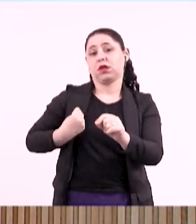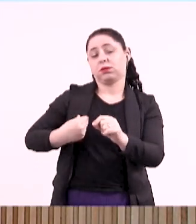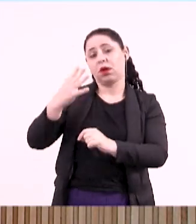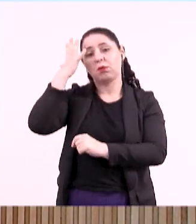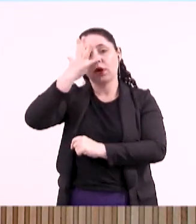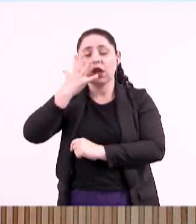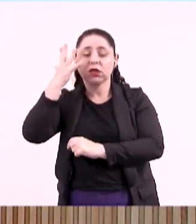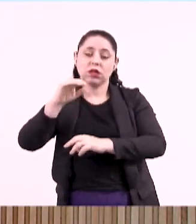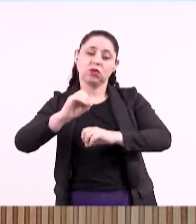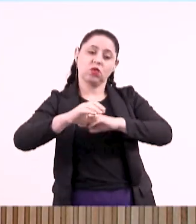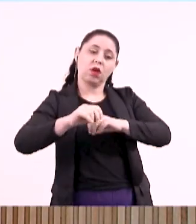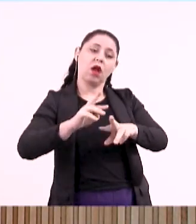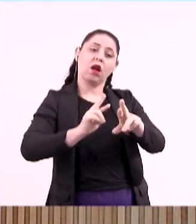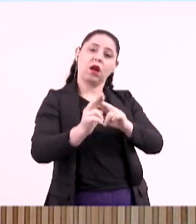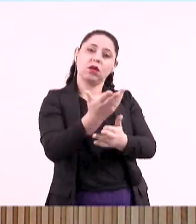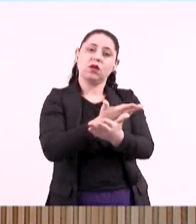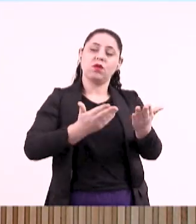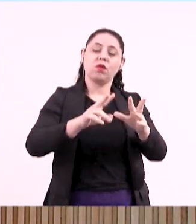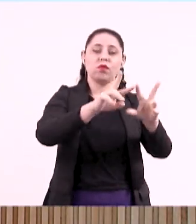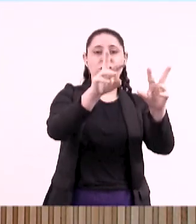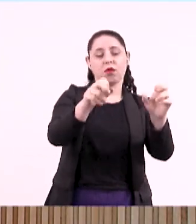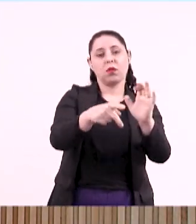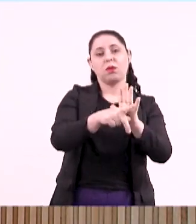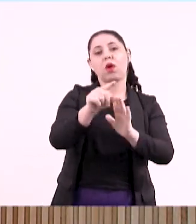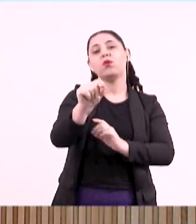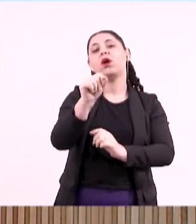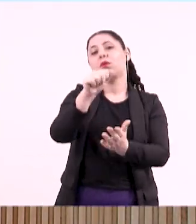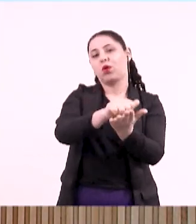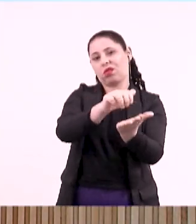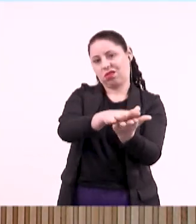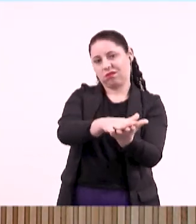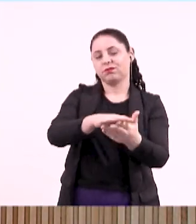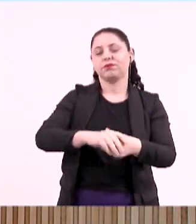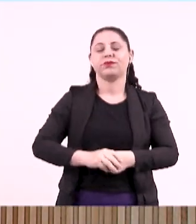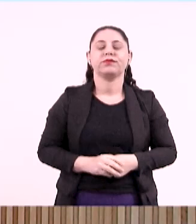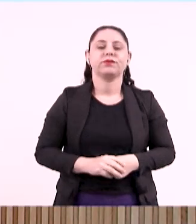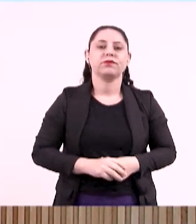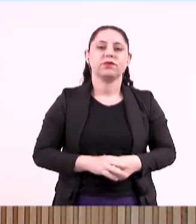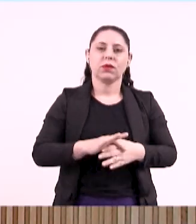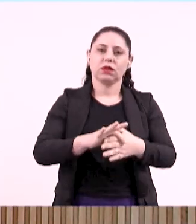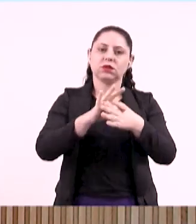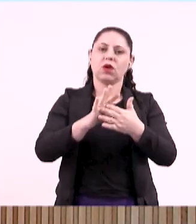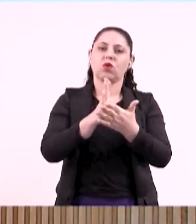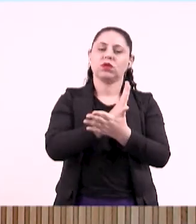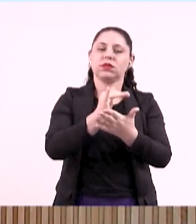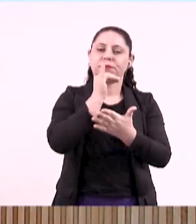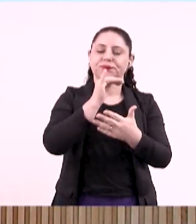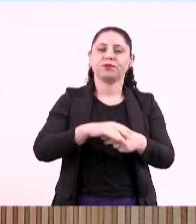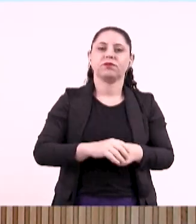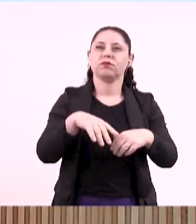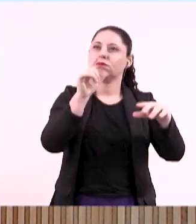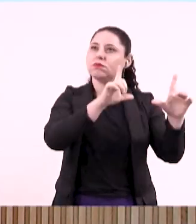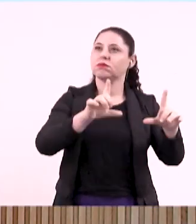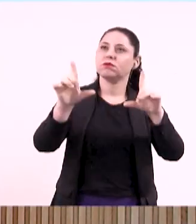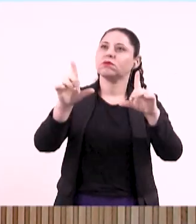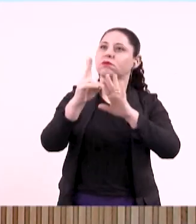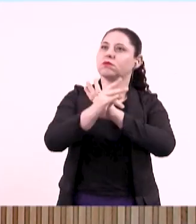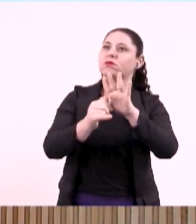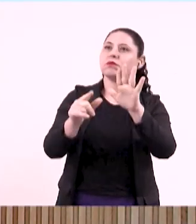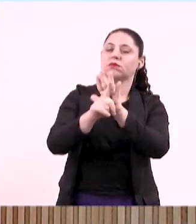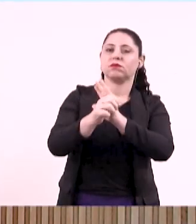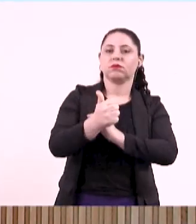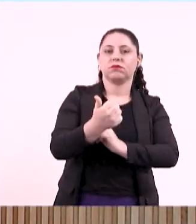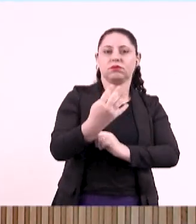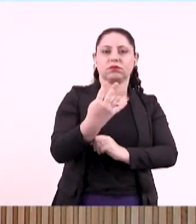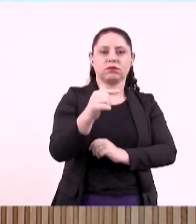palestra educativa relacionada ao tema pela qual ela foi multada. A gente até destacou aqui, numa segunda tela ainda, sobre o projeto de lei de